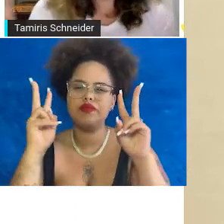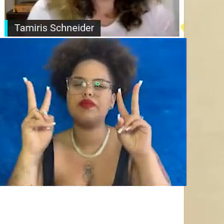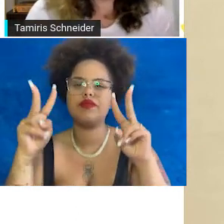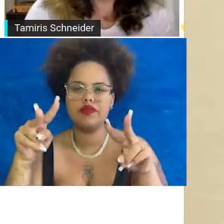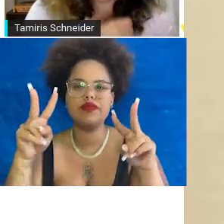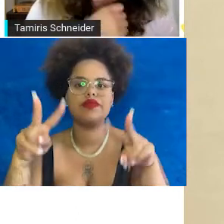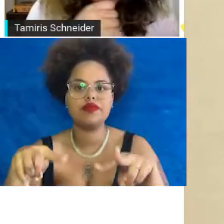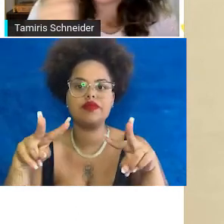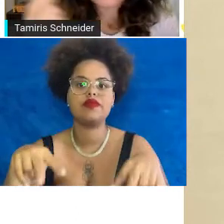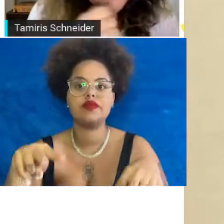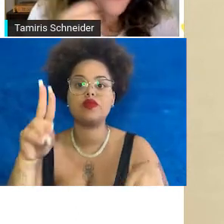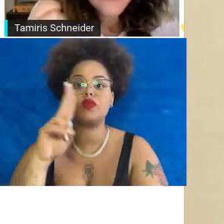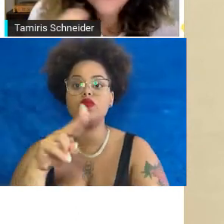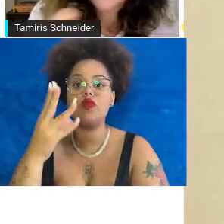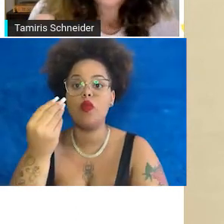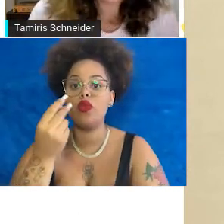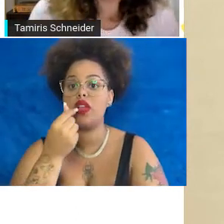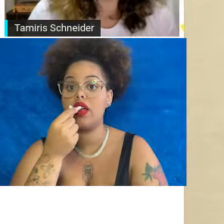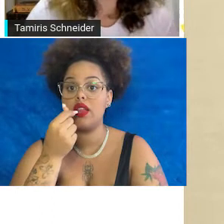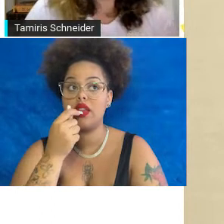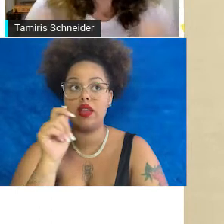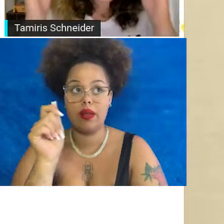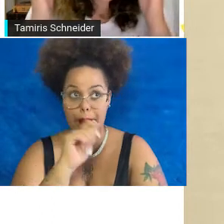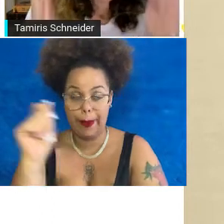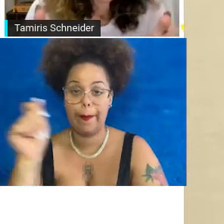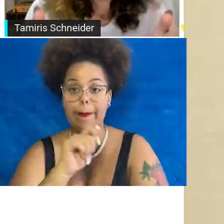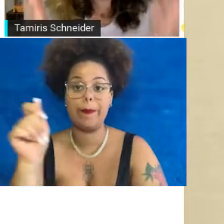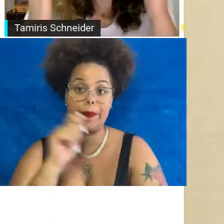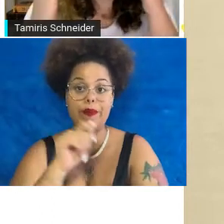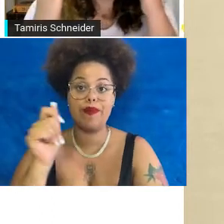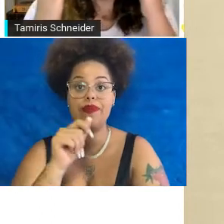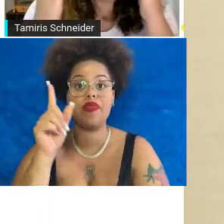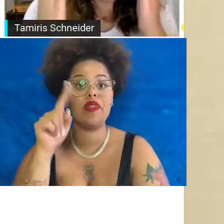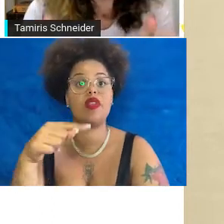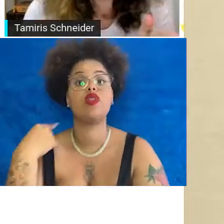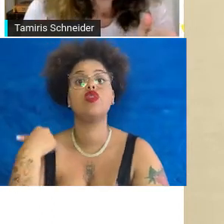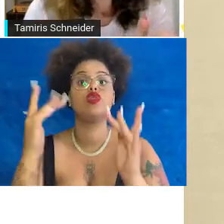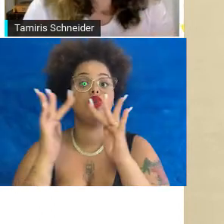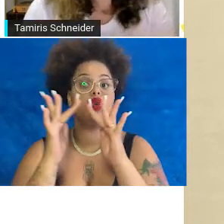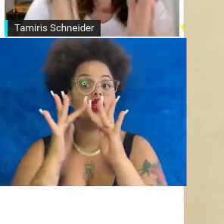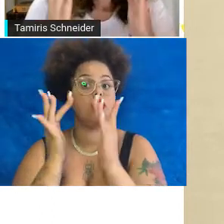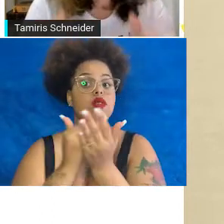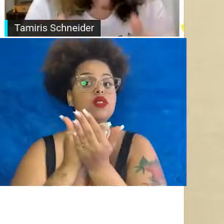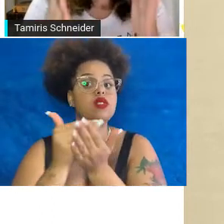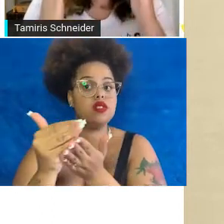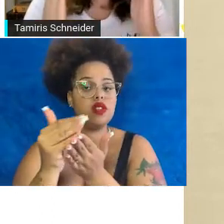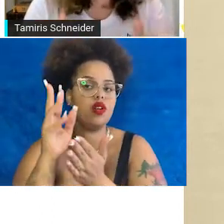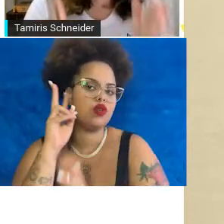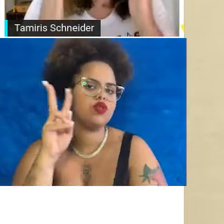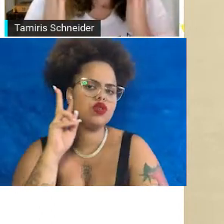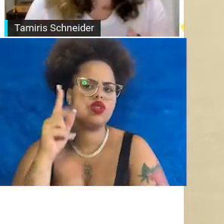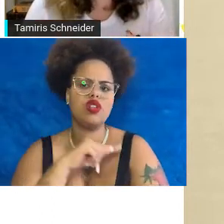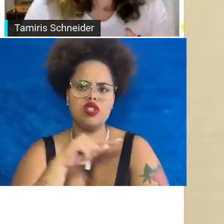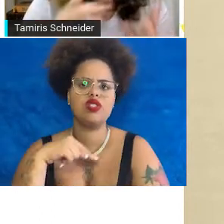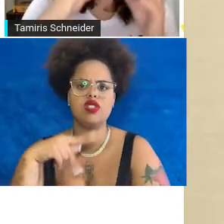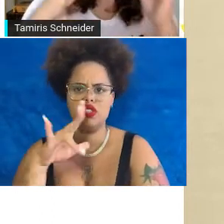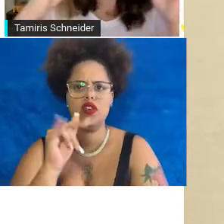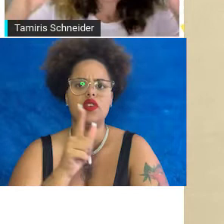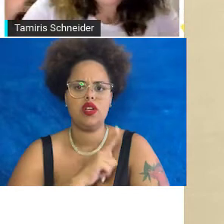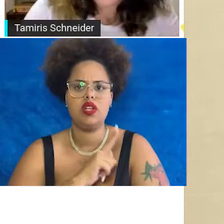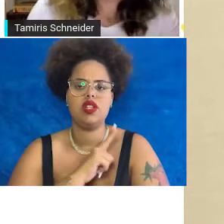gente usa muita caneta para marcar as coisinhas. É ali o nosso contato inicial com a história que a gente vai ter